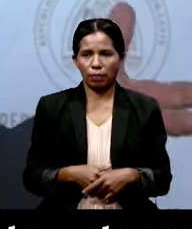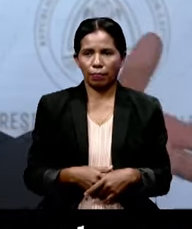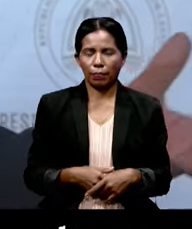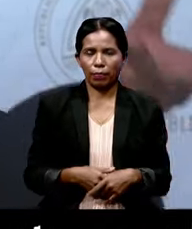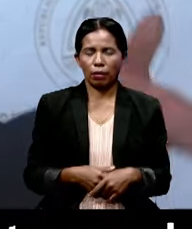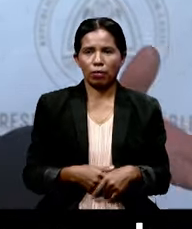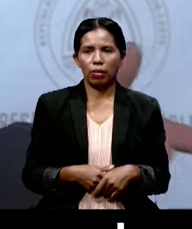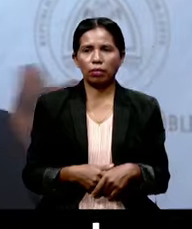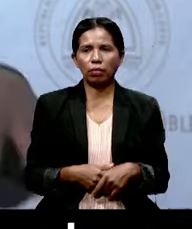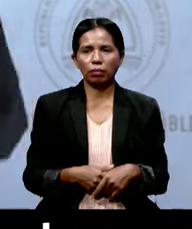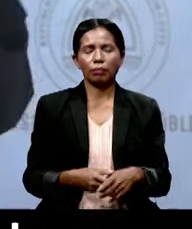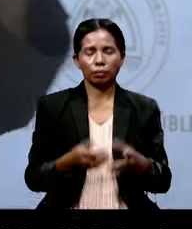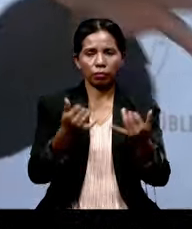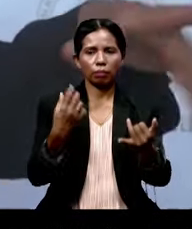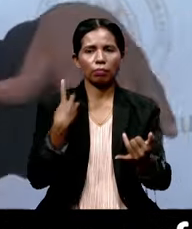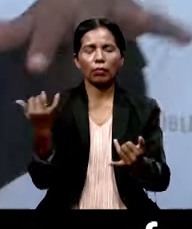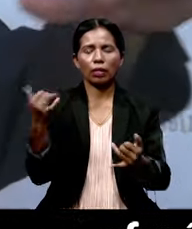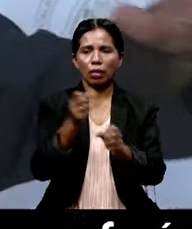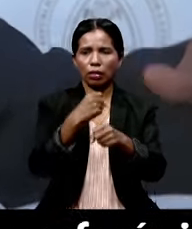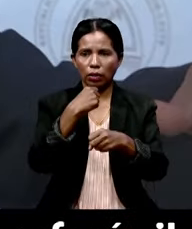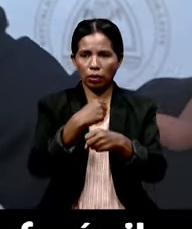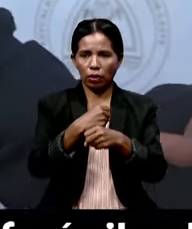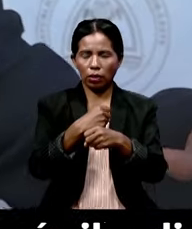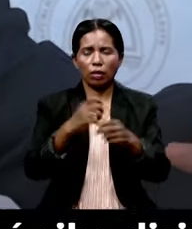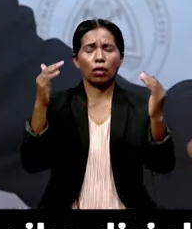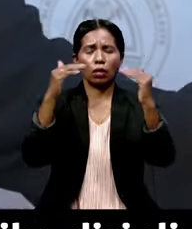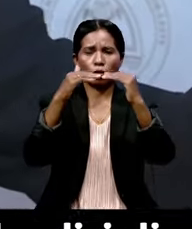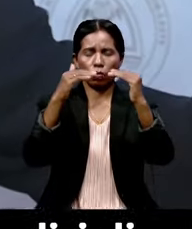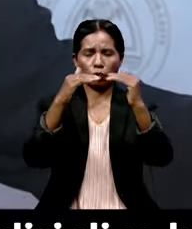bem, né, mas, se é lá o workshop,